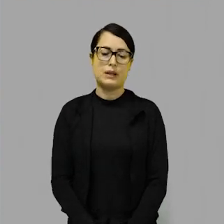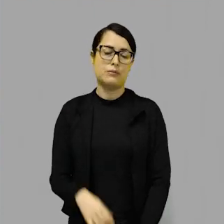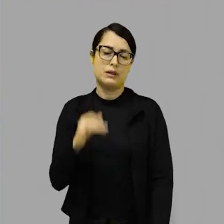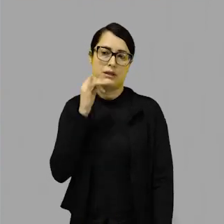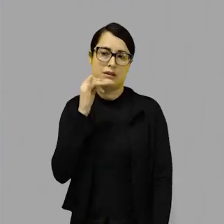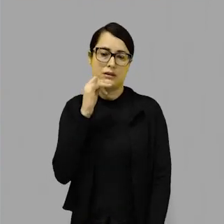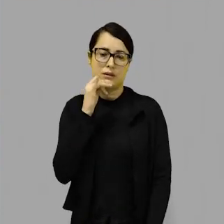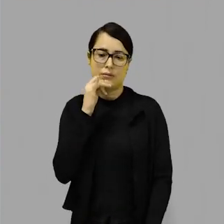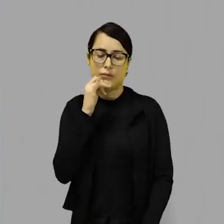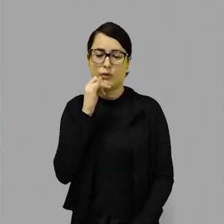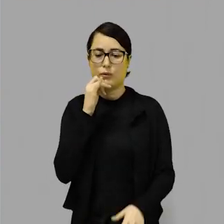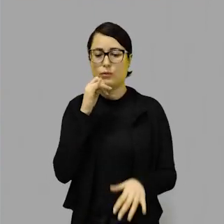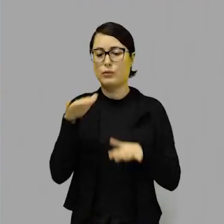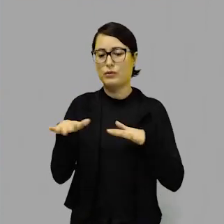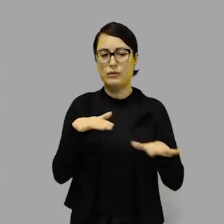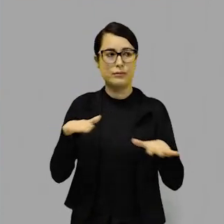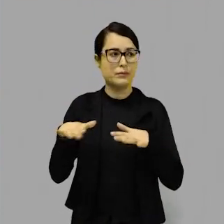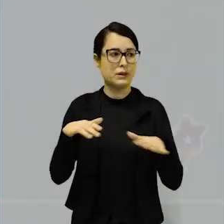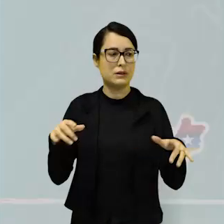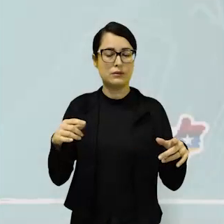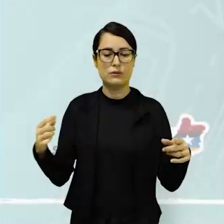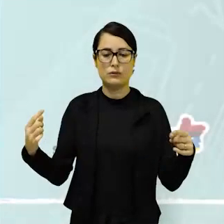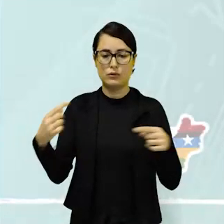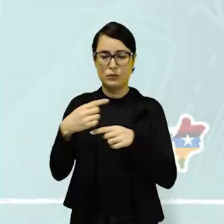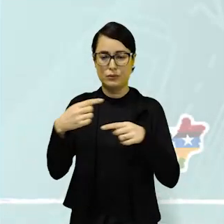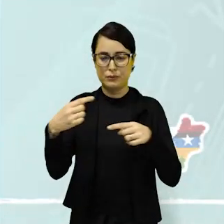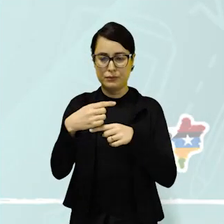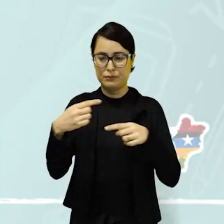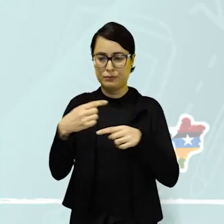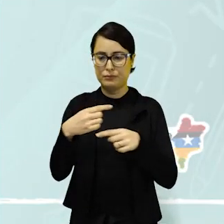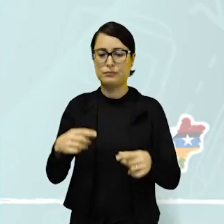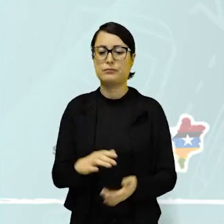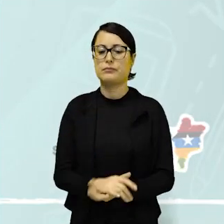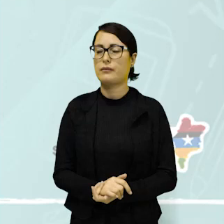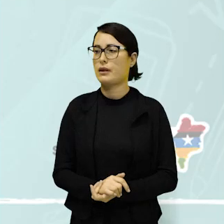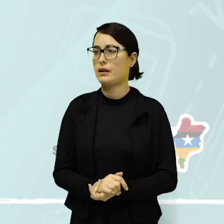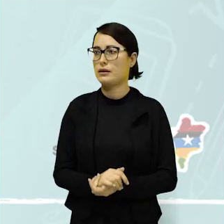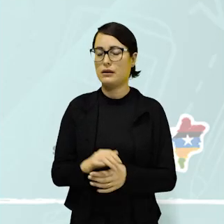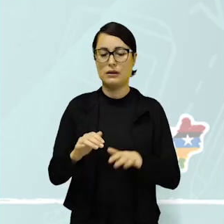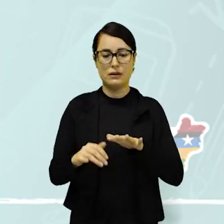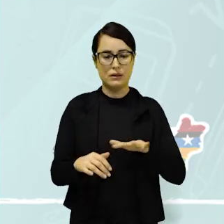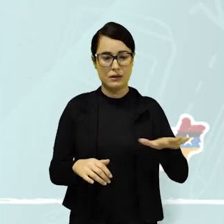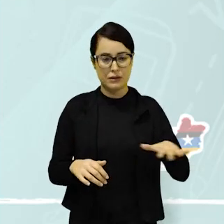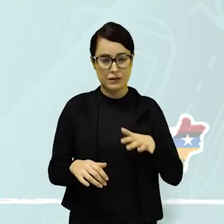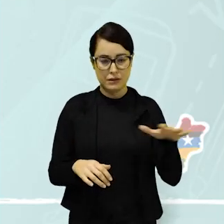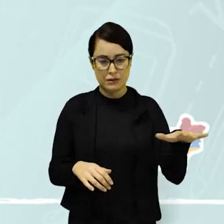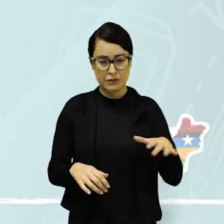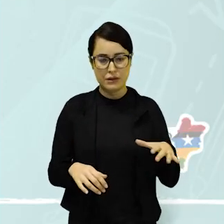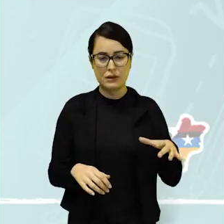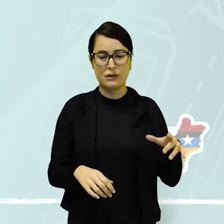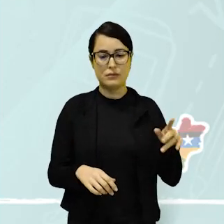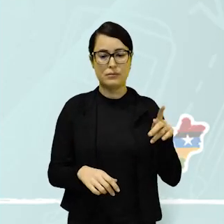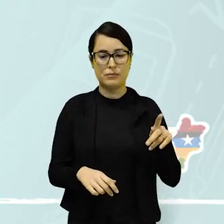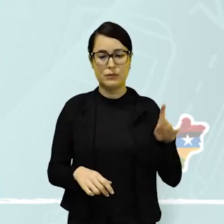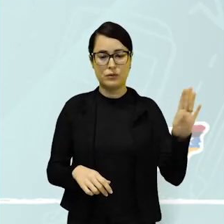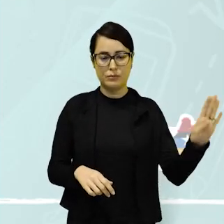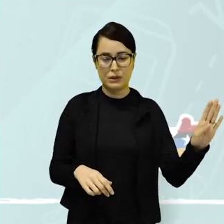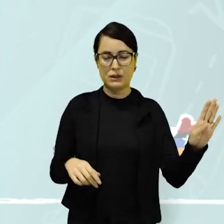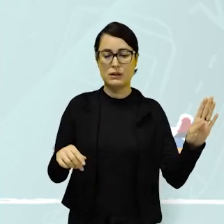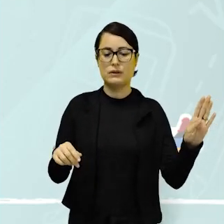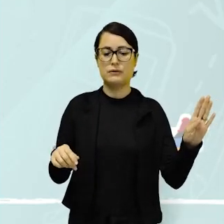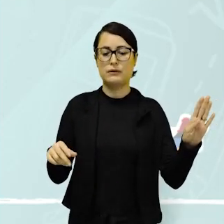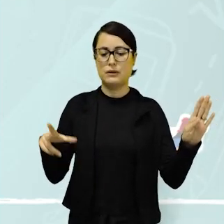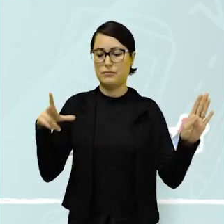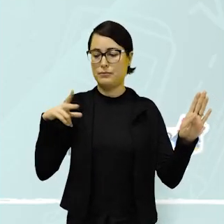fosse um movimento duplo, ok? Você tem de um lado a esfera pública e do outro lado a esfera privada